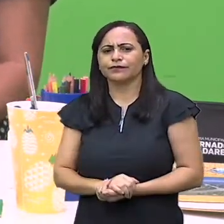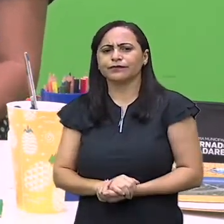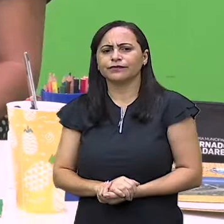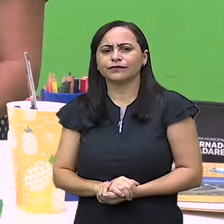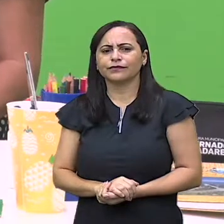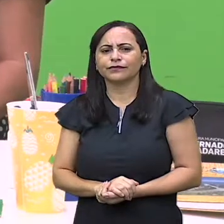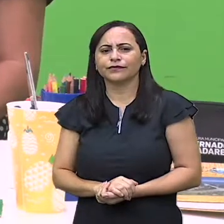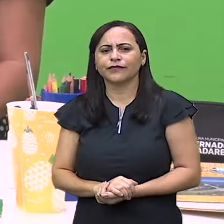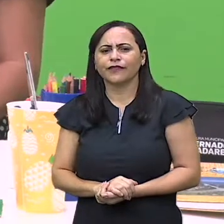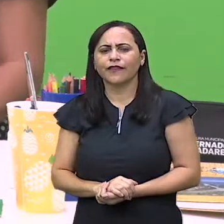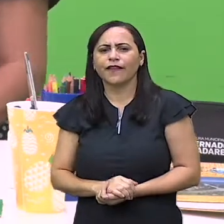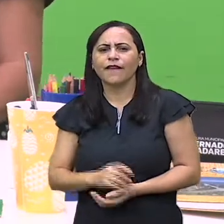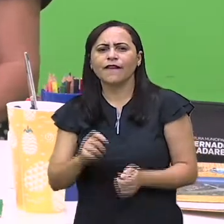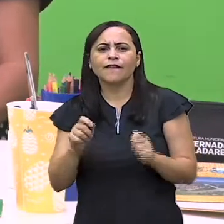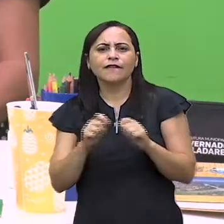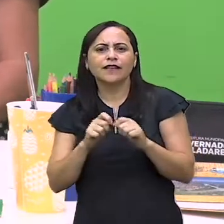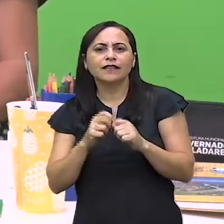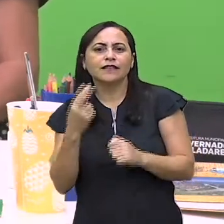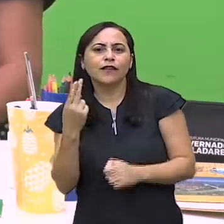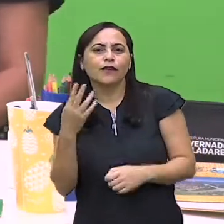Imitar o som do gato.